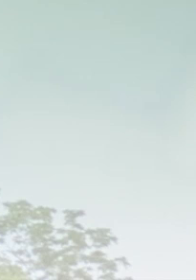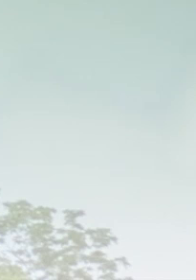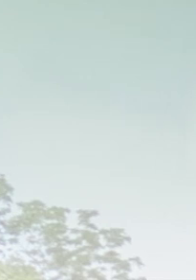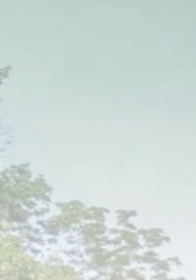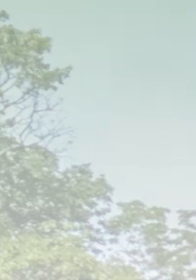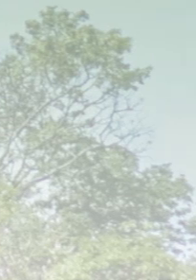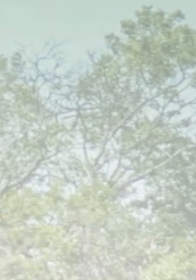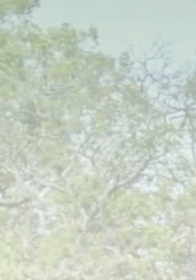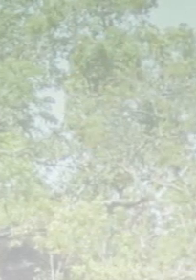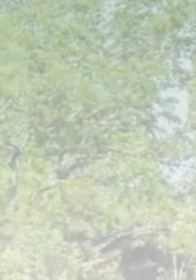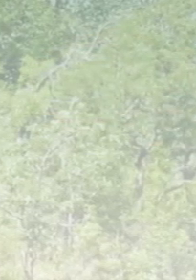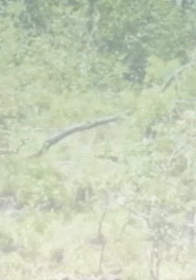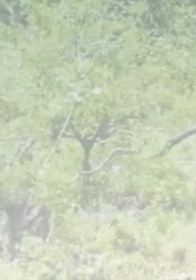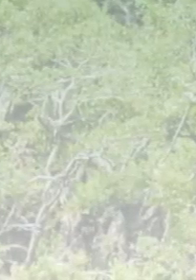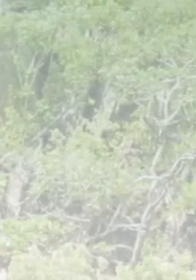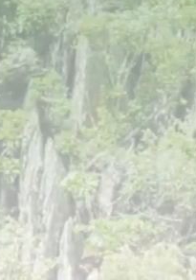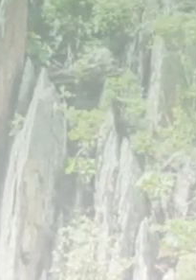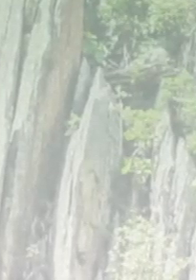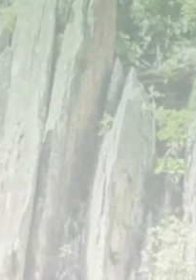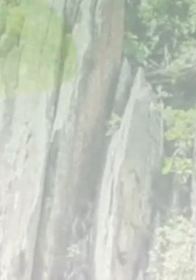dessas plantas